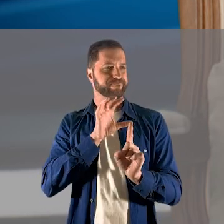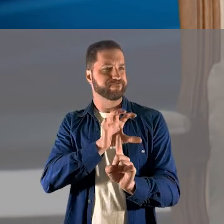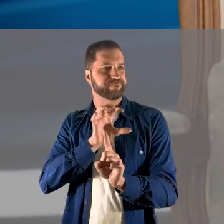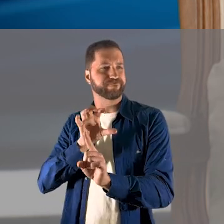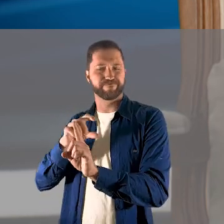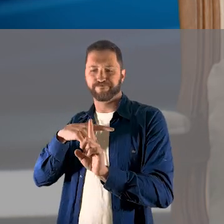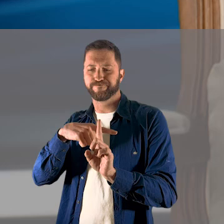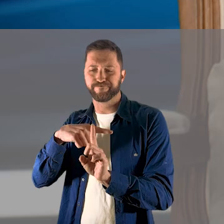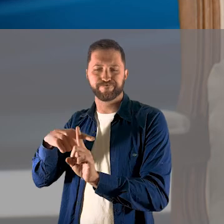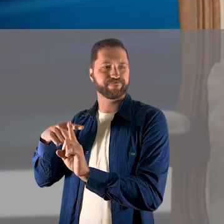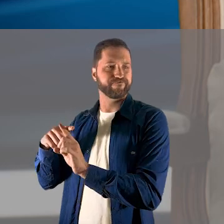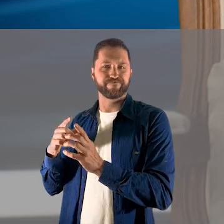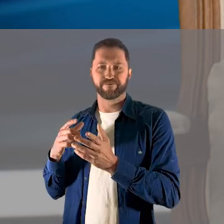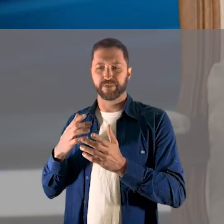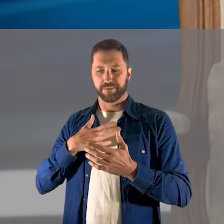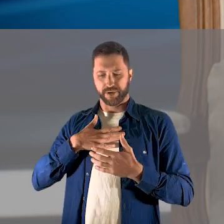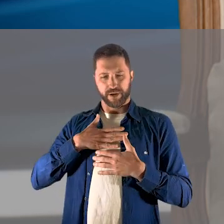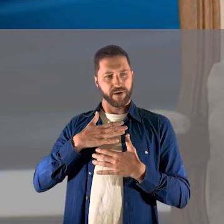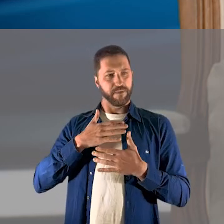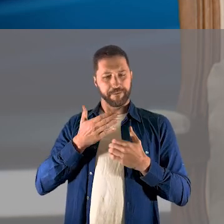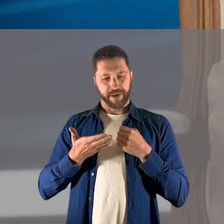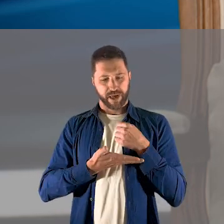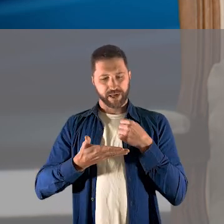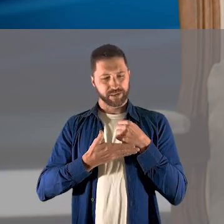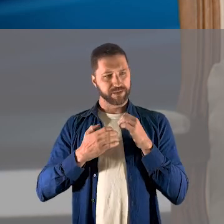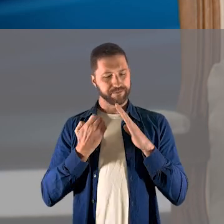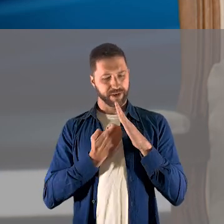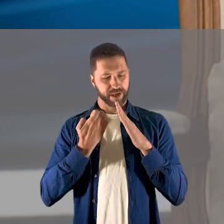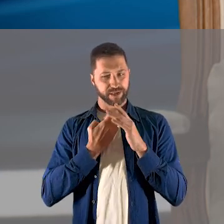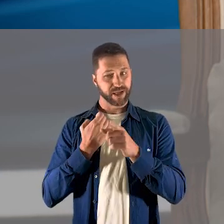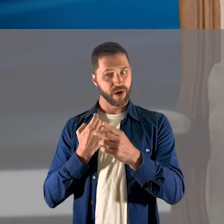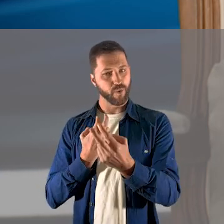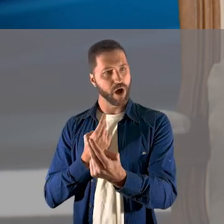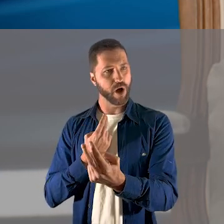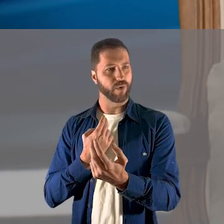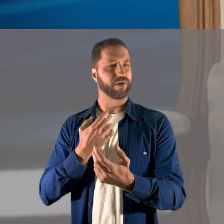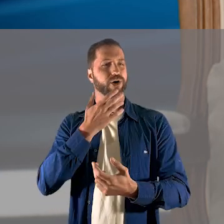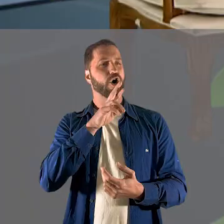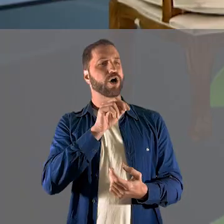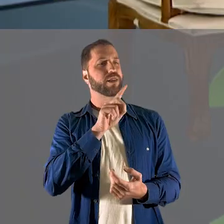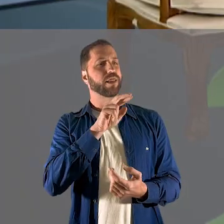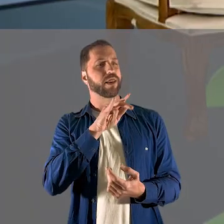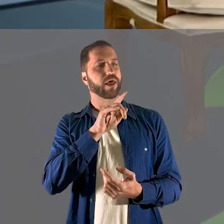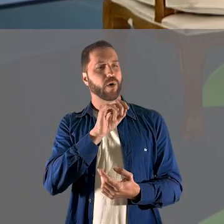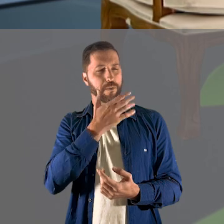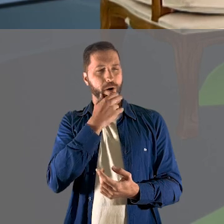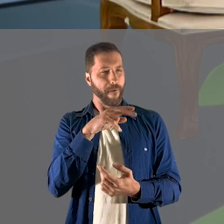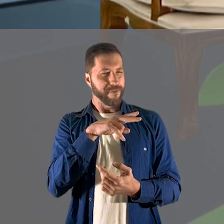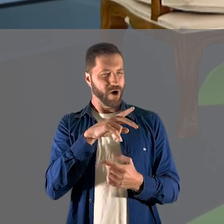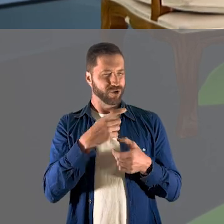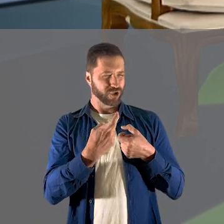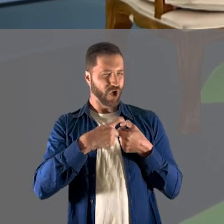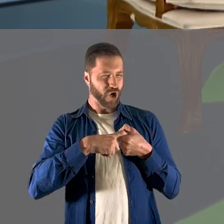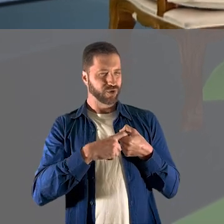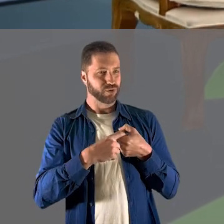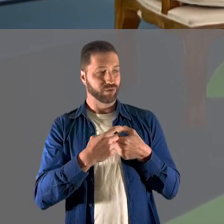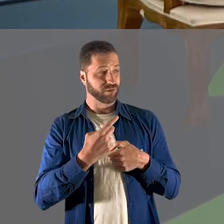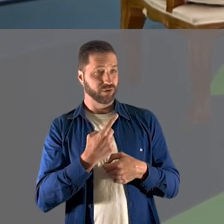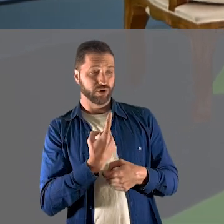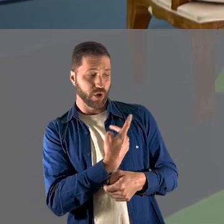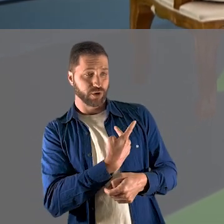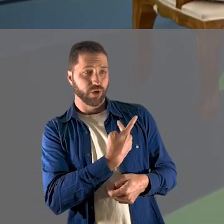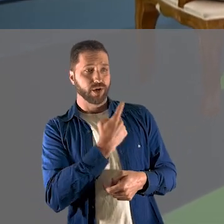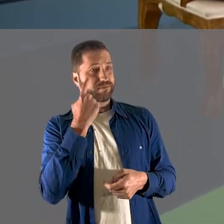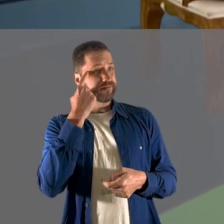engajada com os princípios da empresa com que eu penso com que o Rodrigo né O Rodrigo é meu irmão é meu sócio então